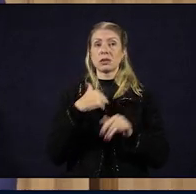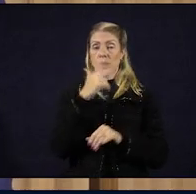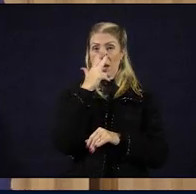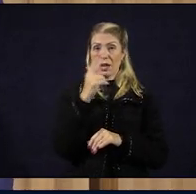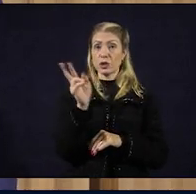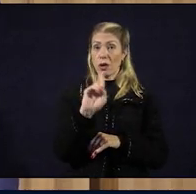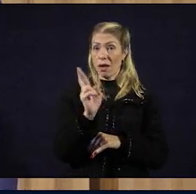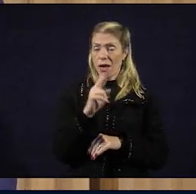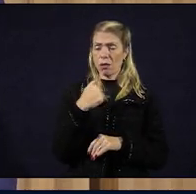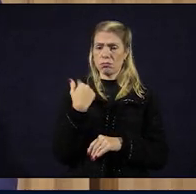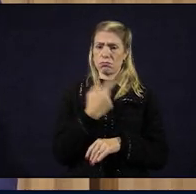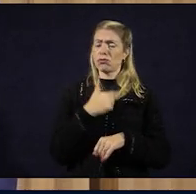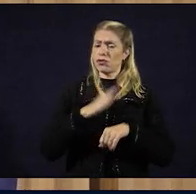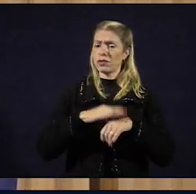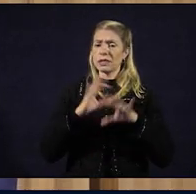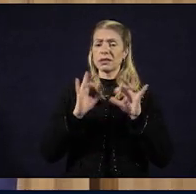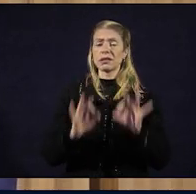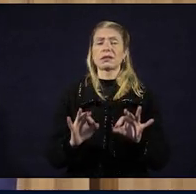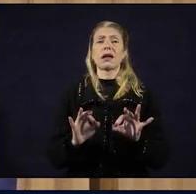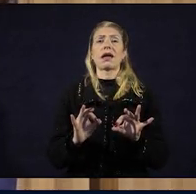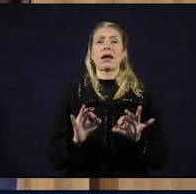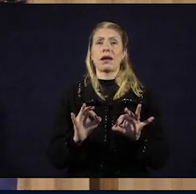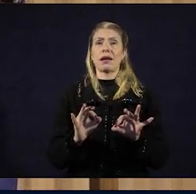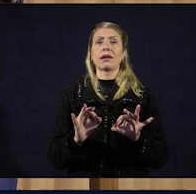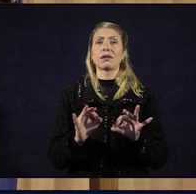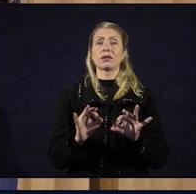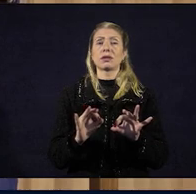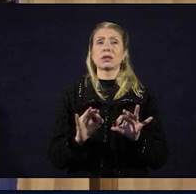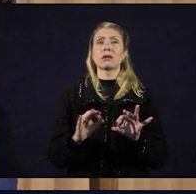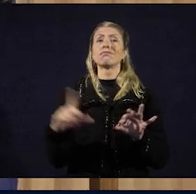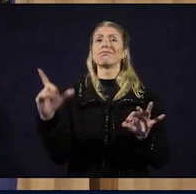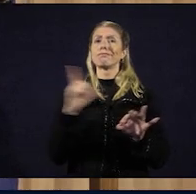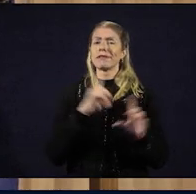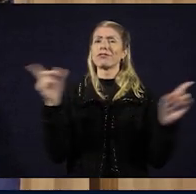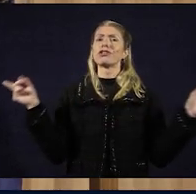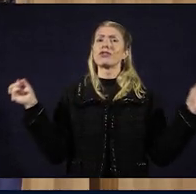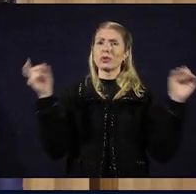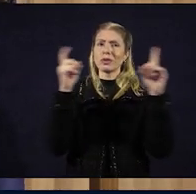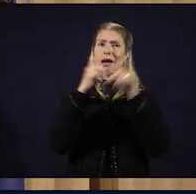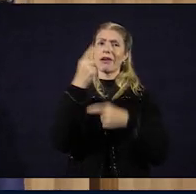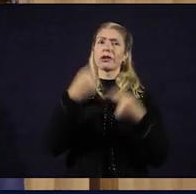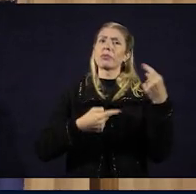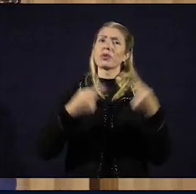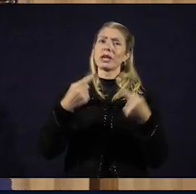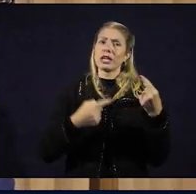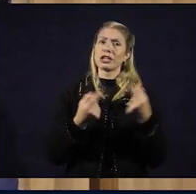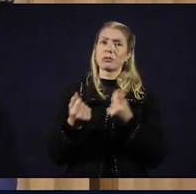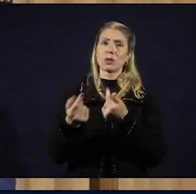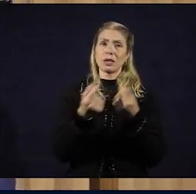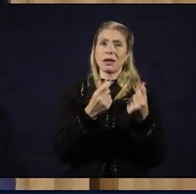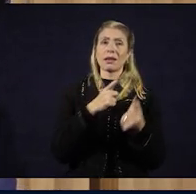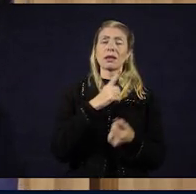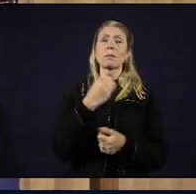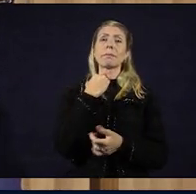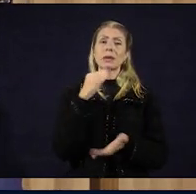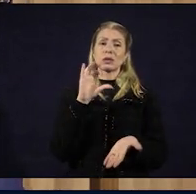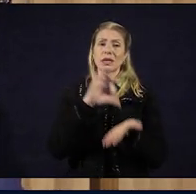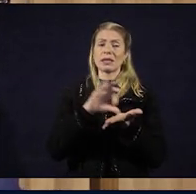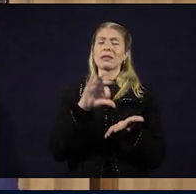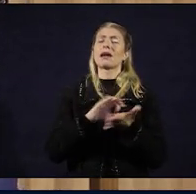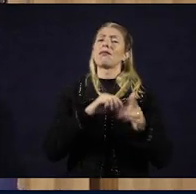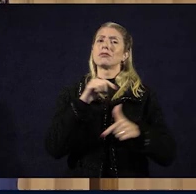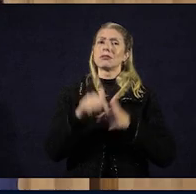corretamente É e tem pestivamente na política monetária tem um banco central funcional